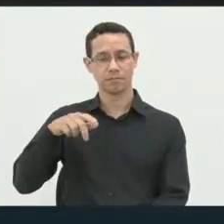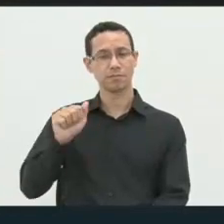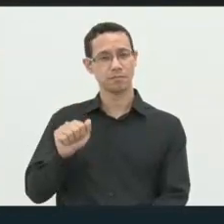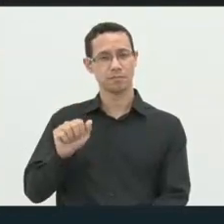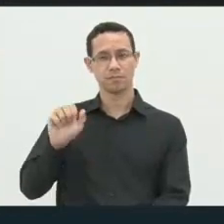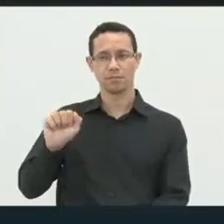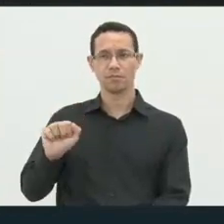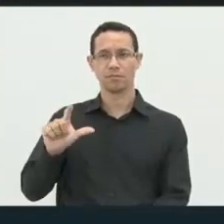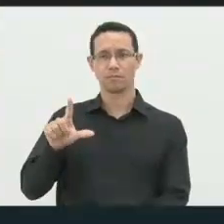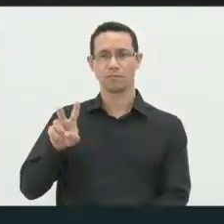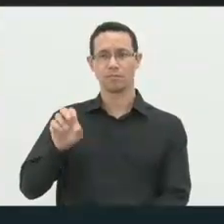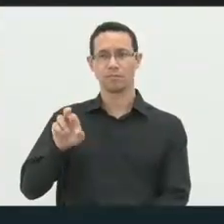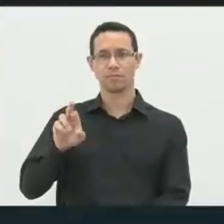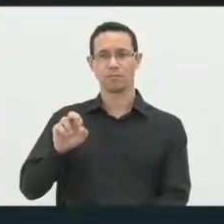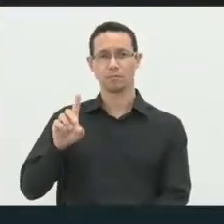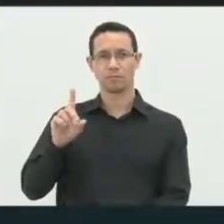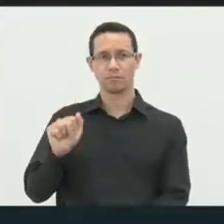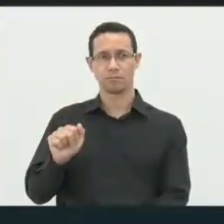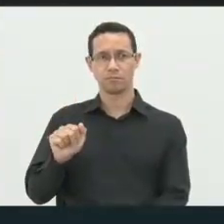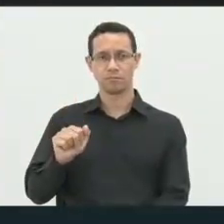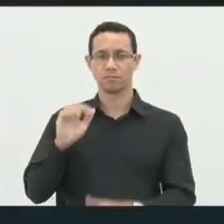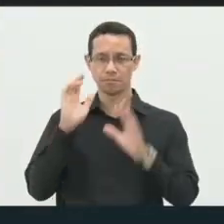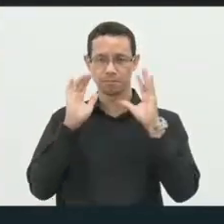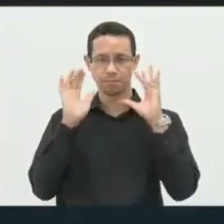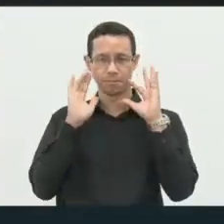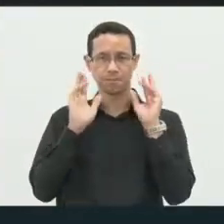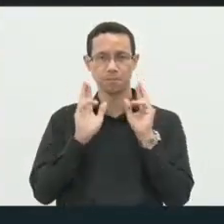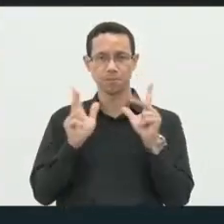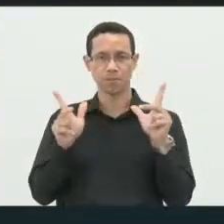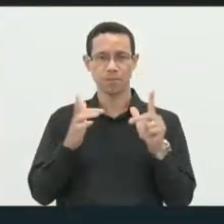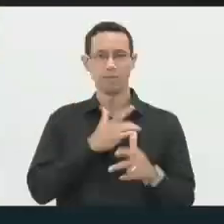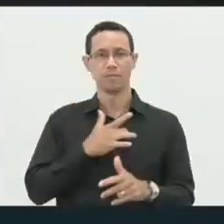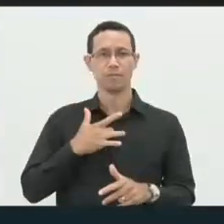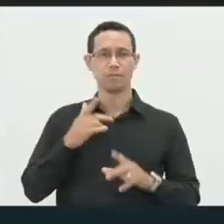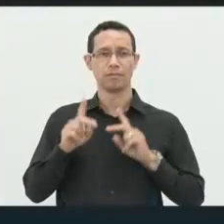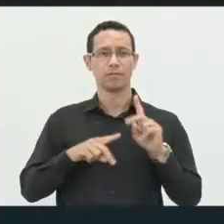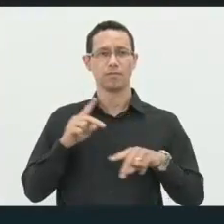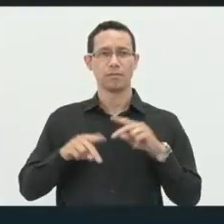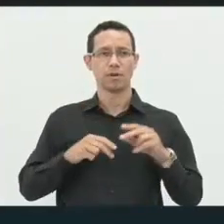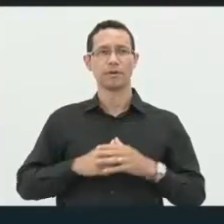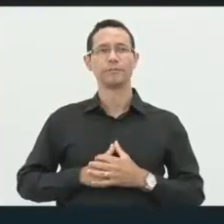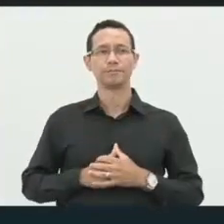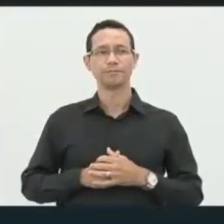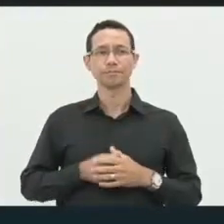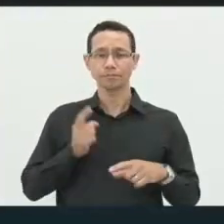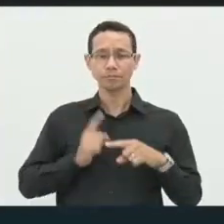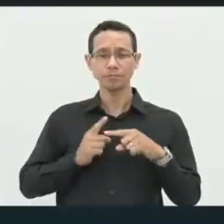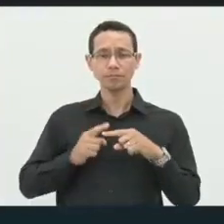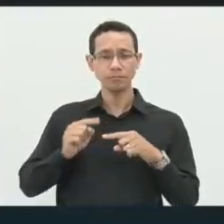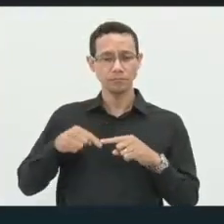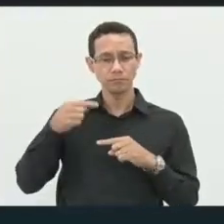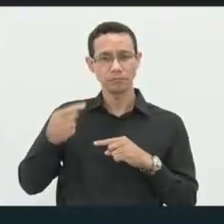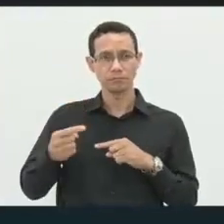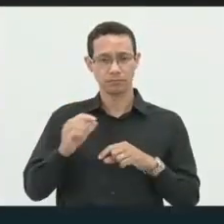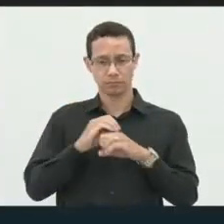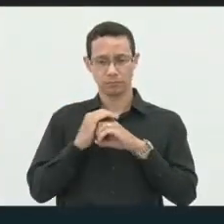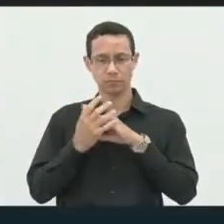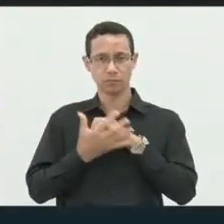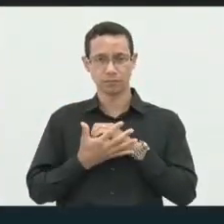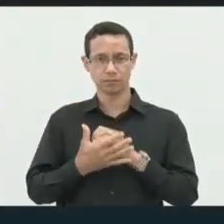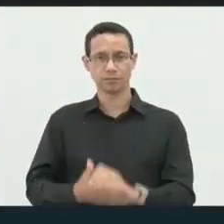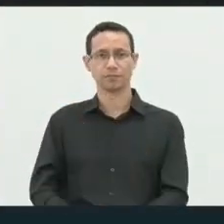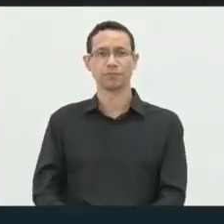de uma forma diferente em saúde pública principalmente possa vivendo da covid-19